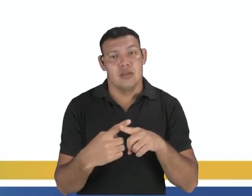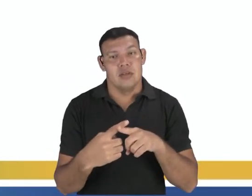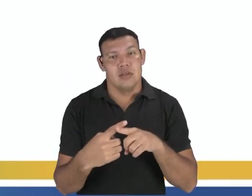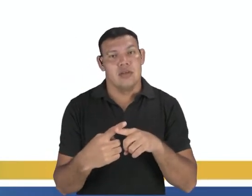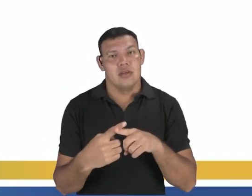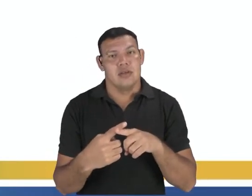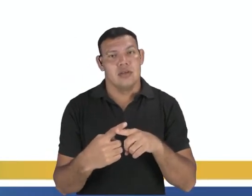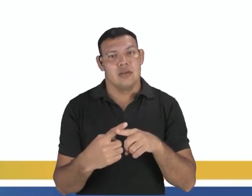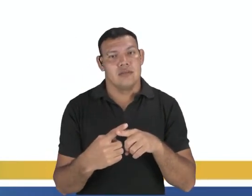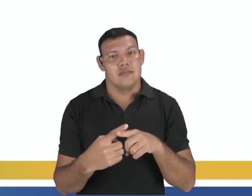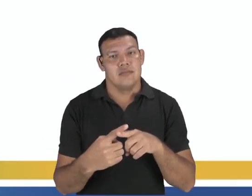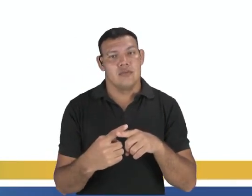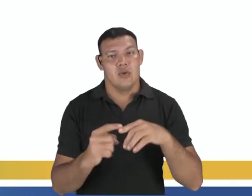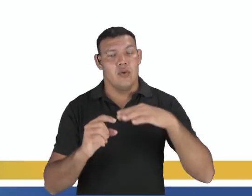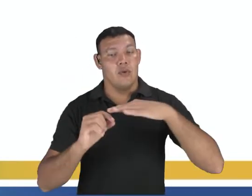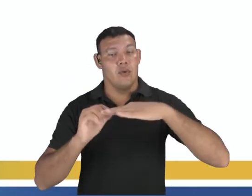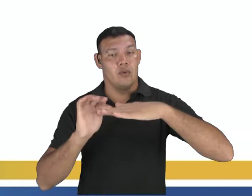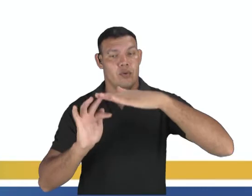grau de